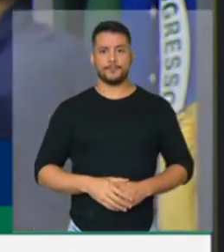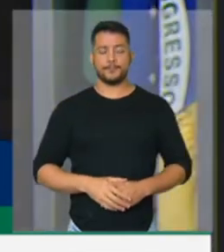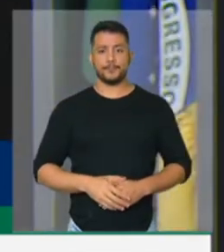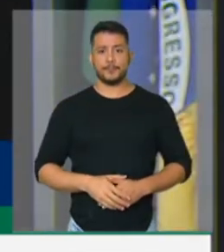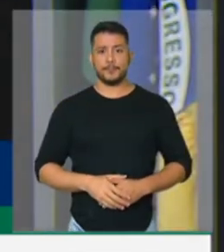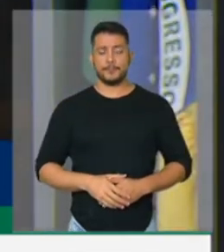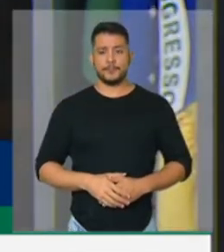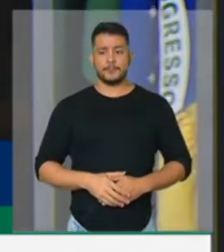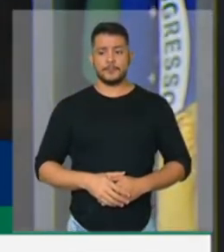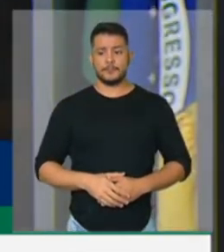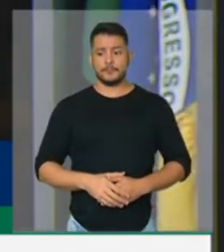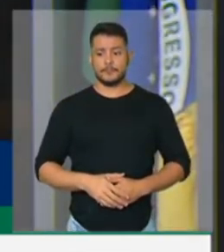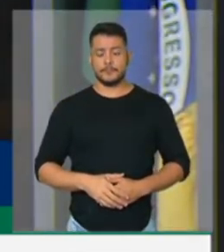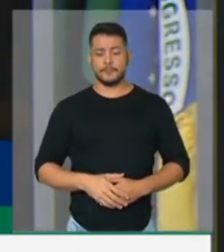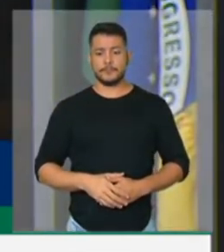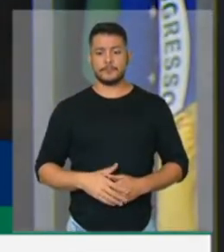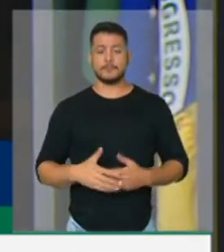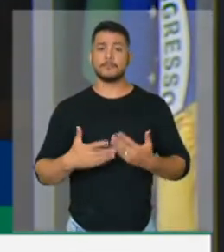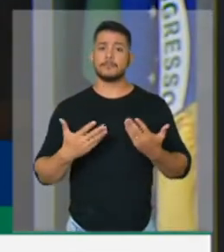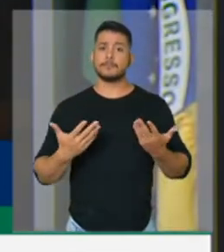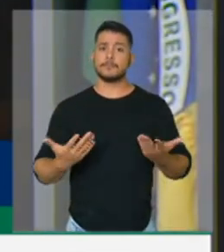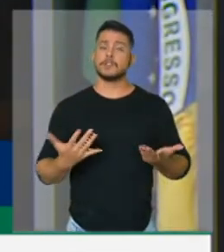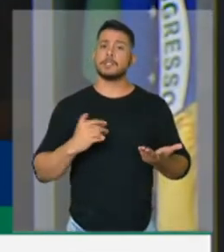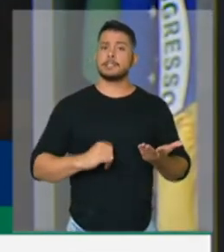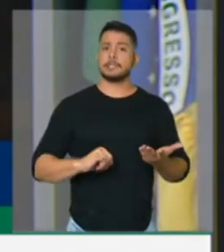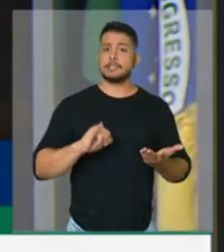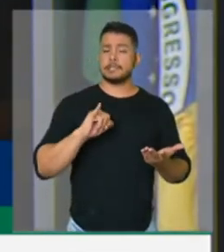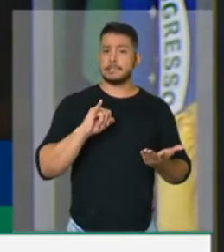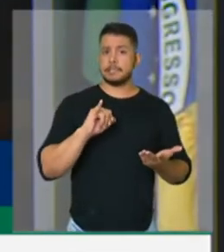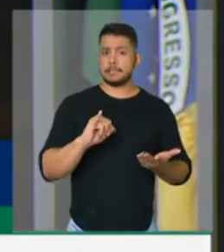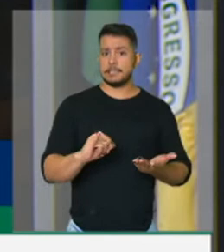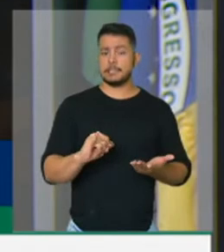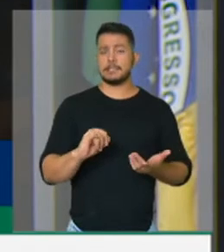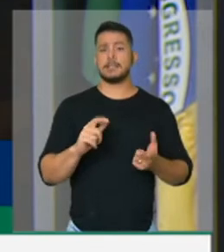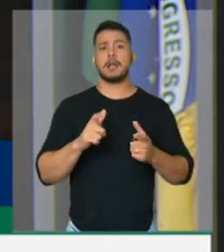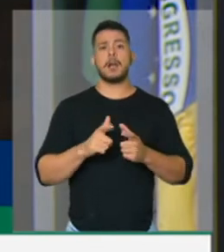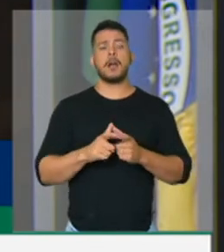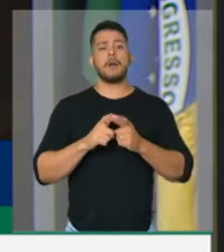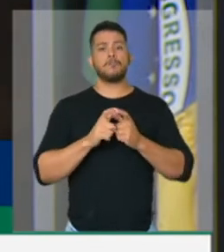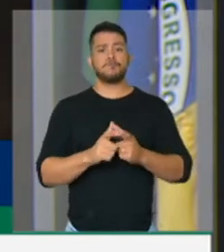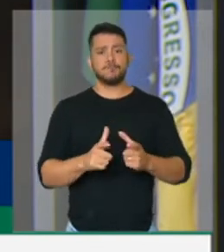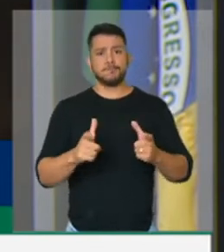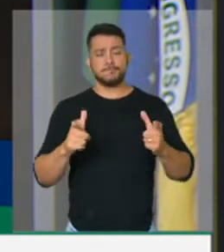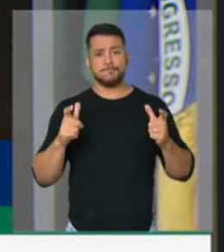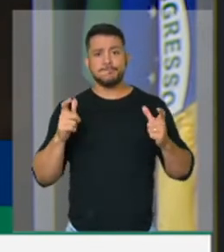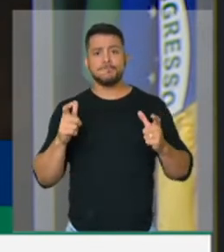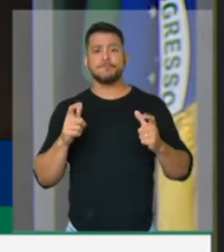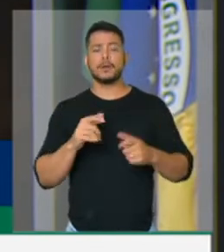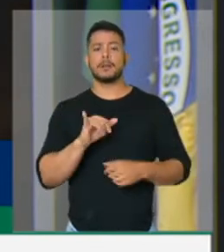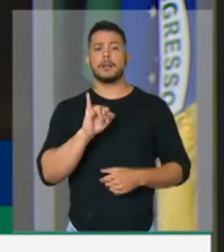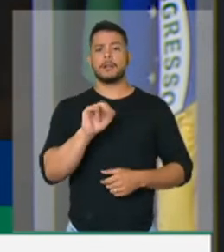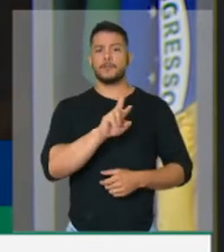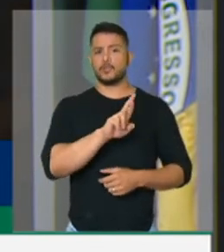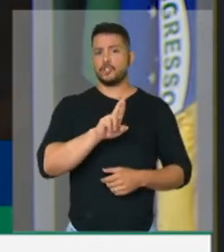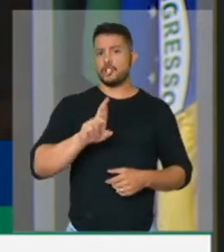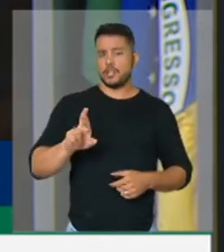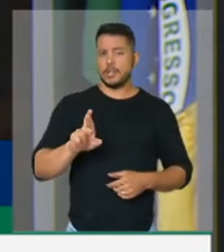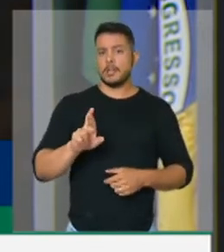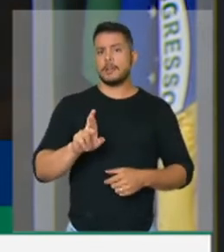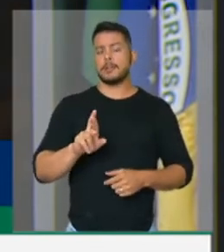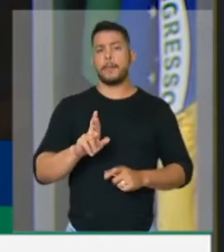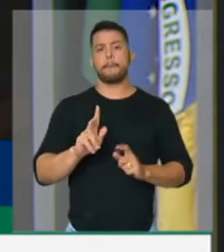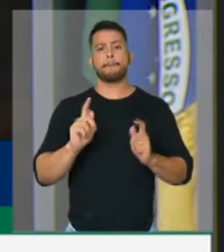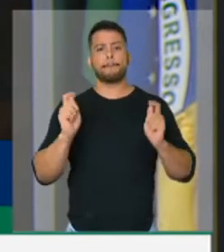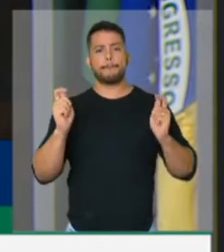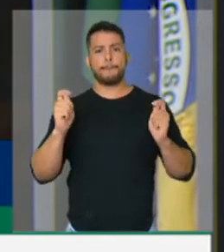Se, por um lado, a ampliação da faixa de isenção do imposto de renda vai dobrar